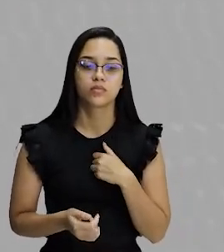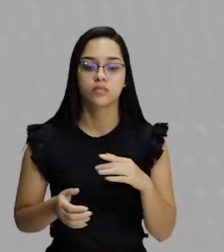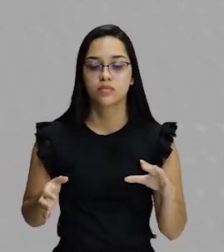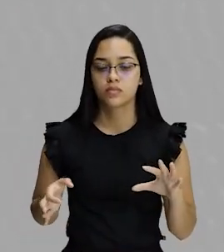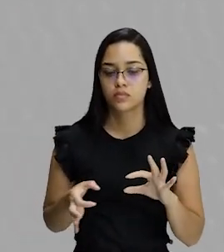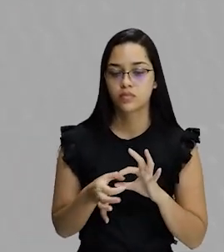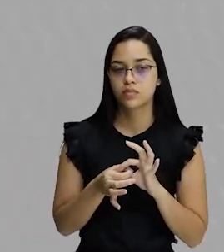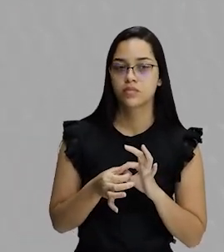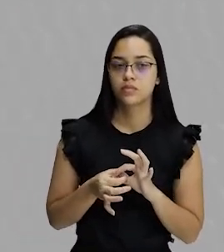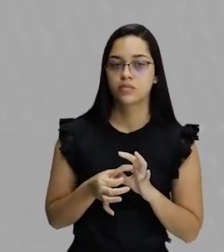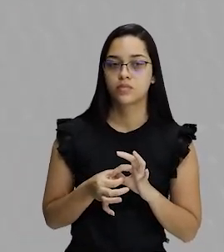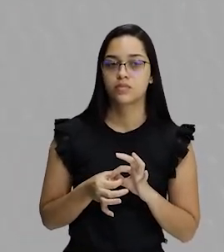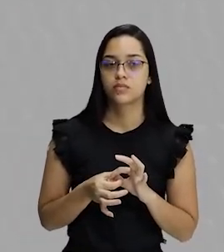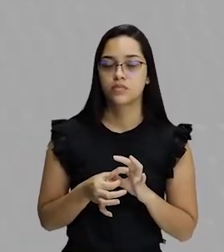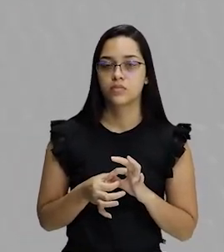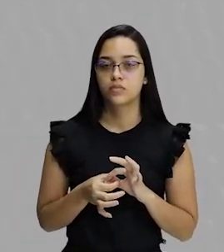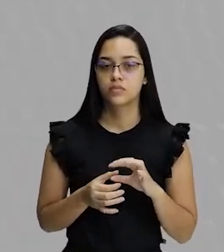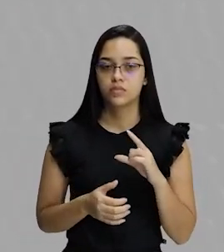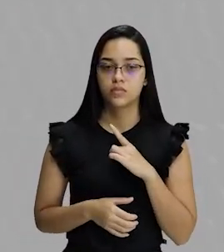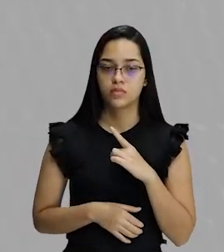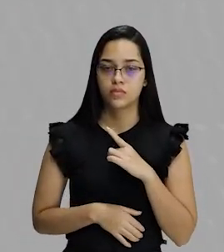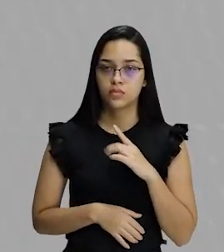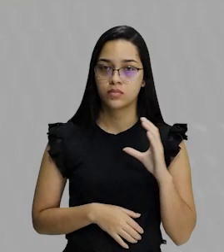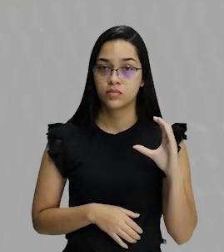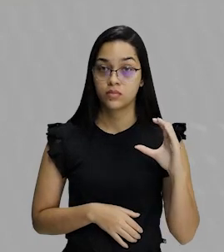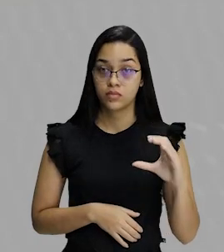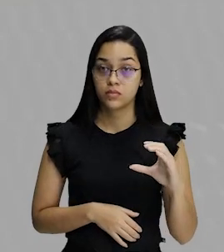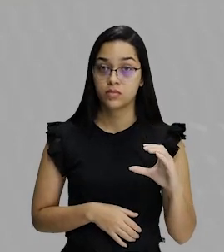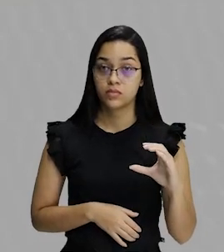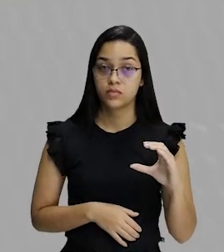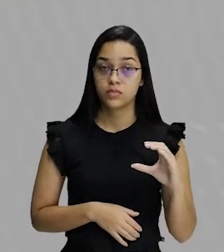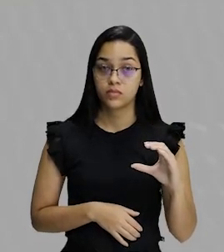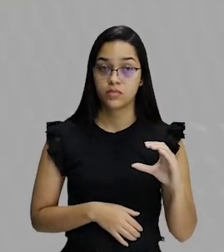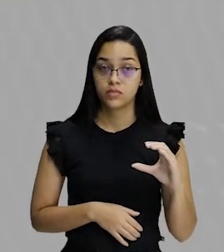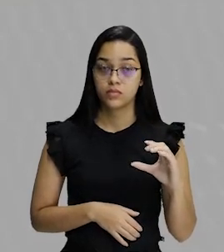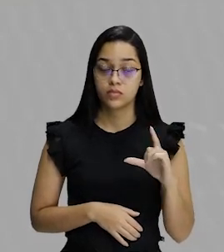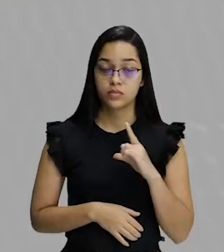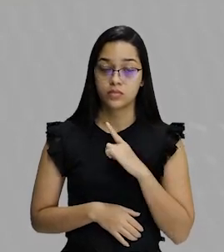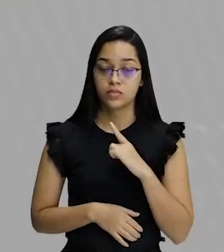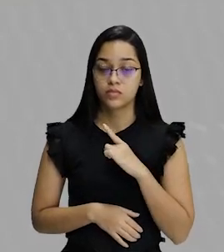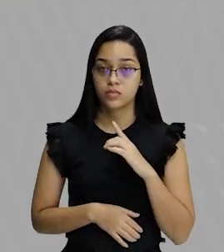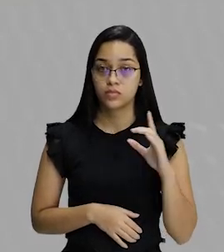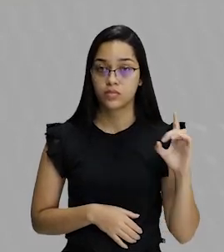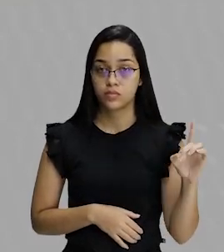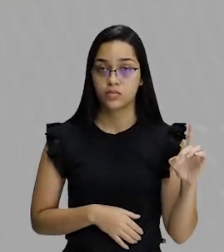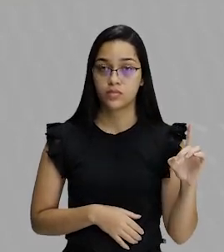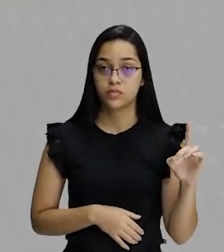aqui o ponto C ao ponto D,